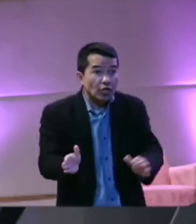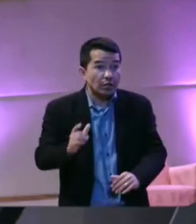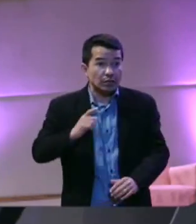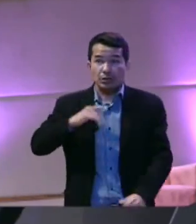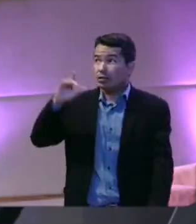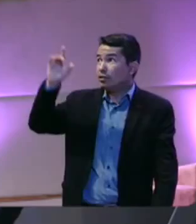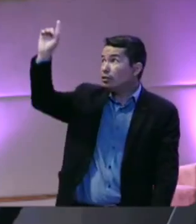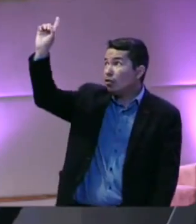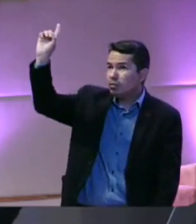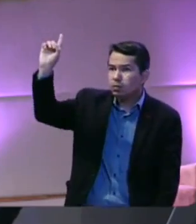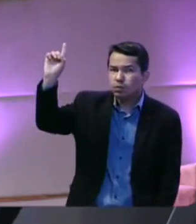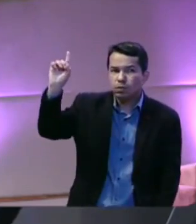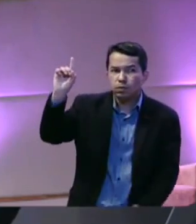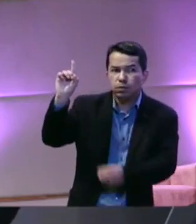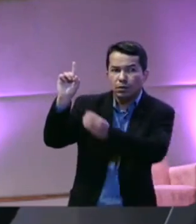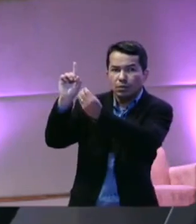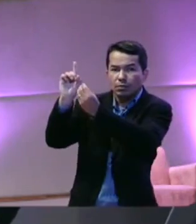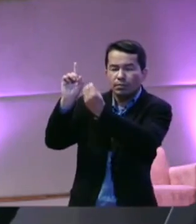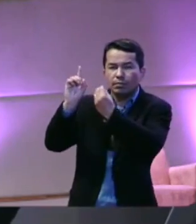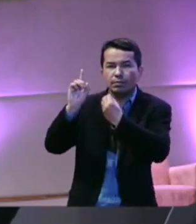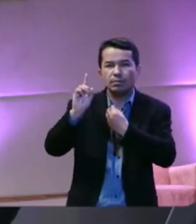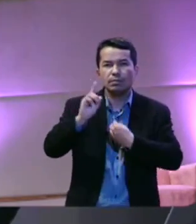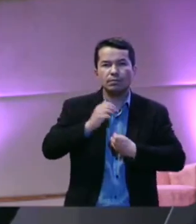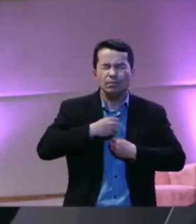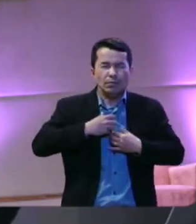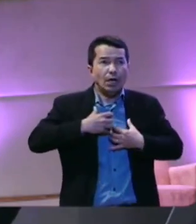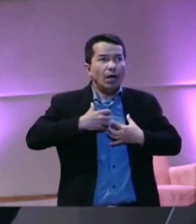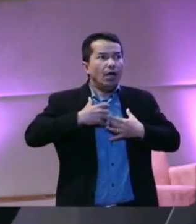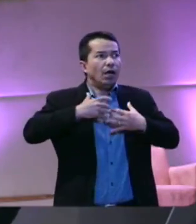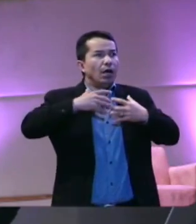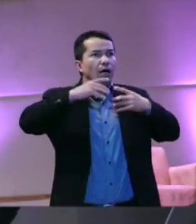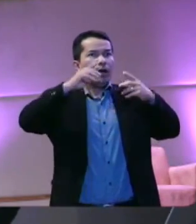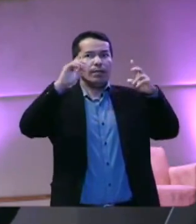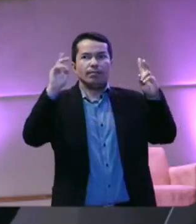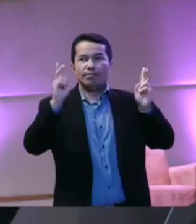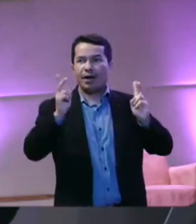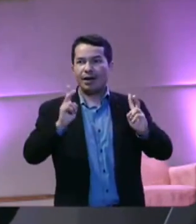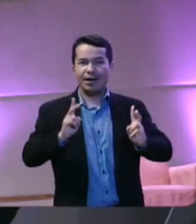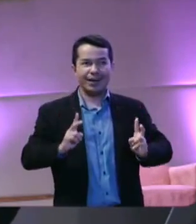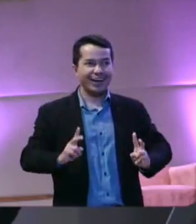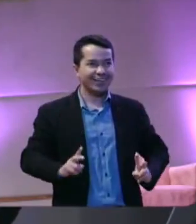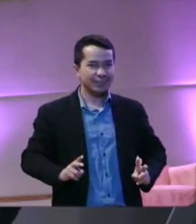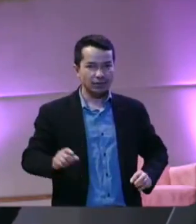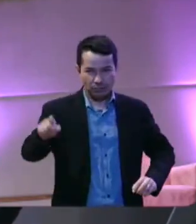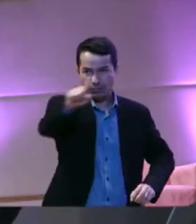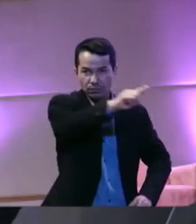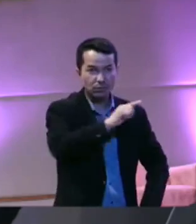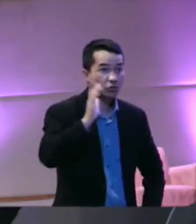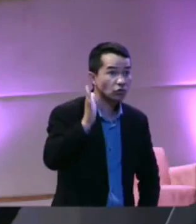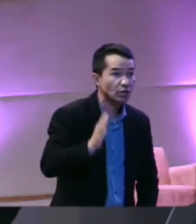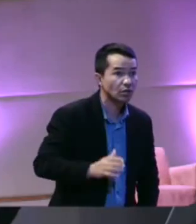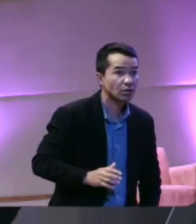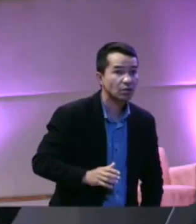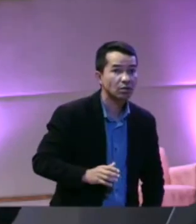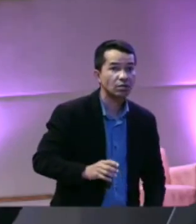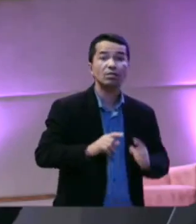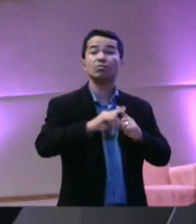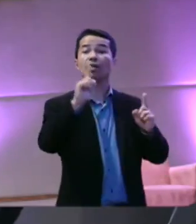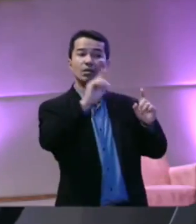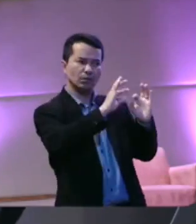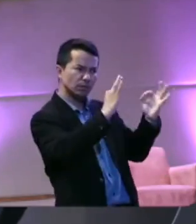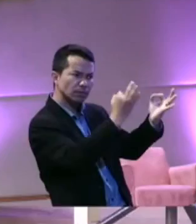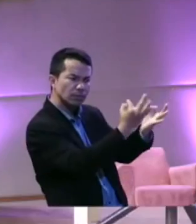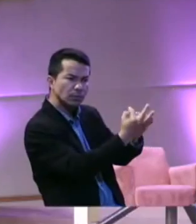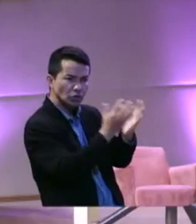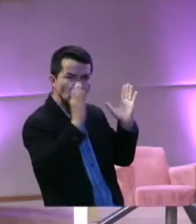Senhor, se essa visitação passasse longe das pessoas que nós amamos,